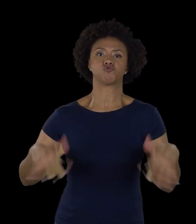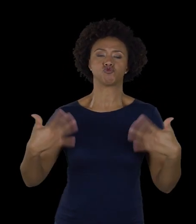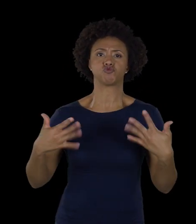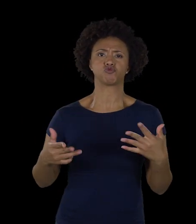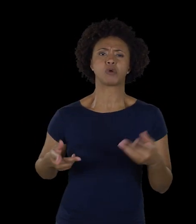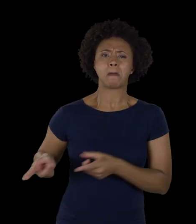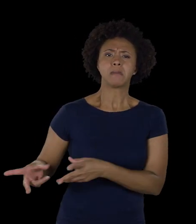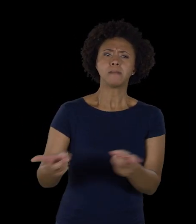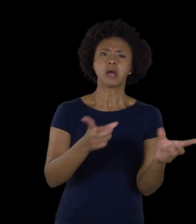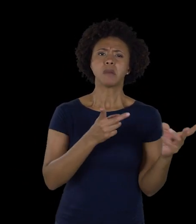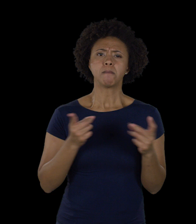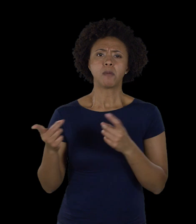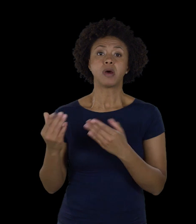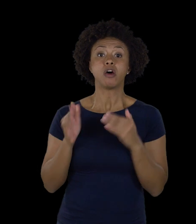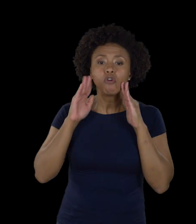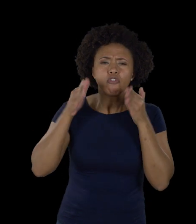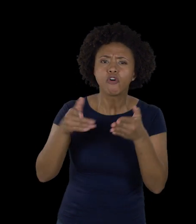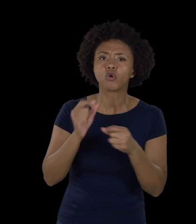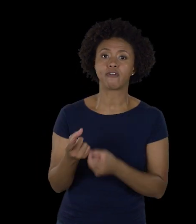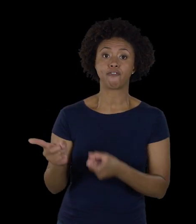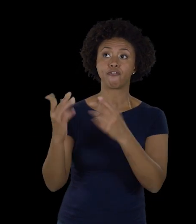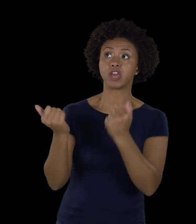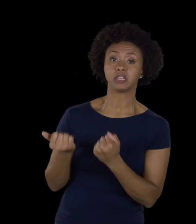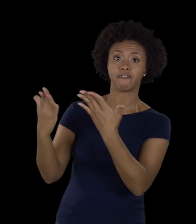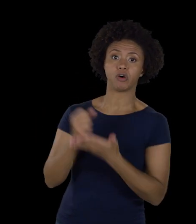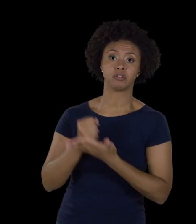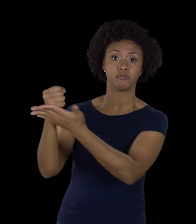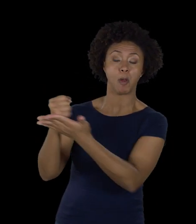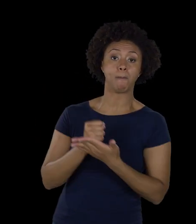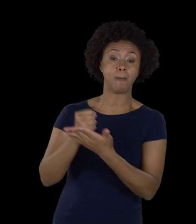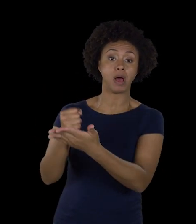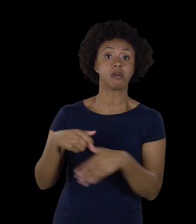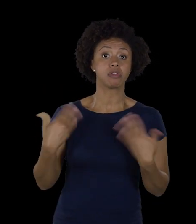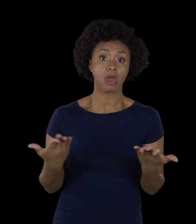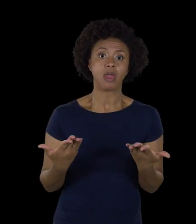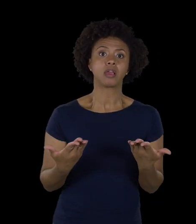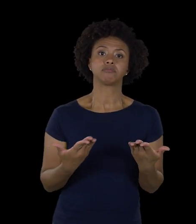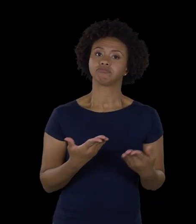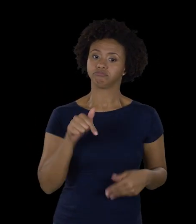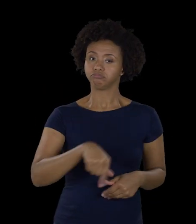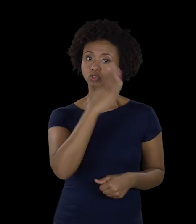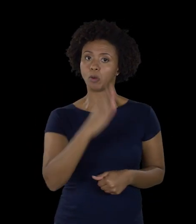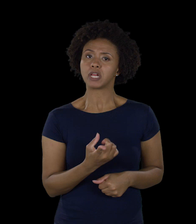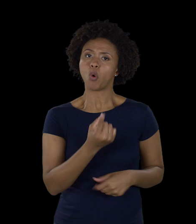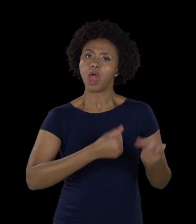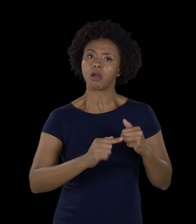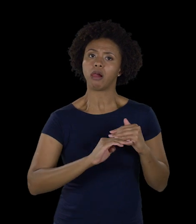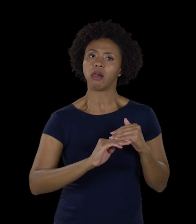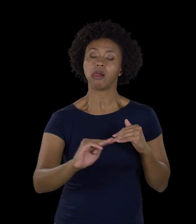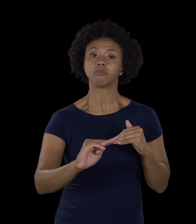A produção em larga escala, voltada para a exportação, a partir de 1850, tira o país de uma letargia